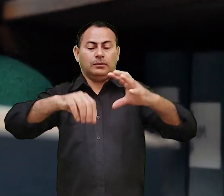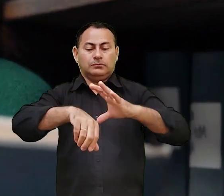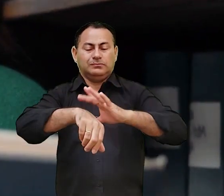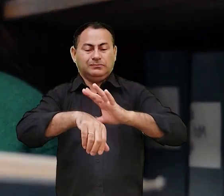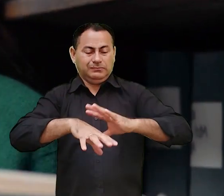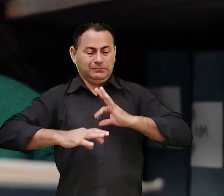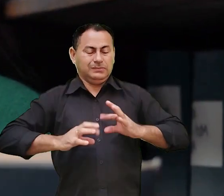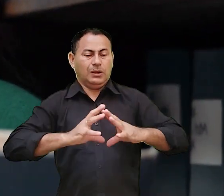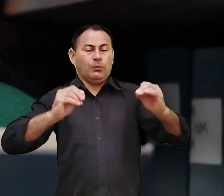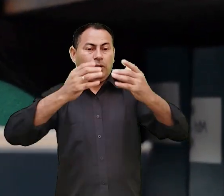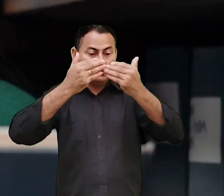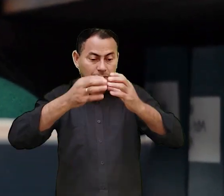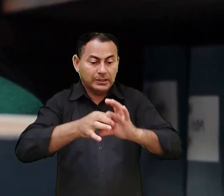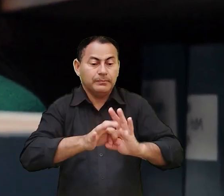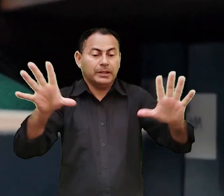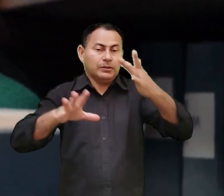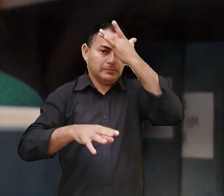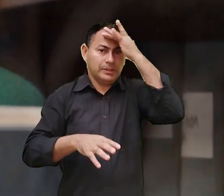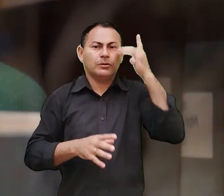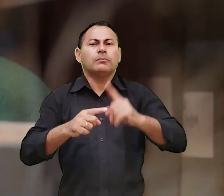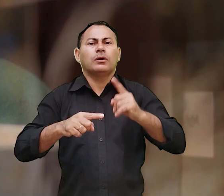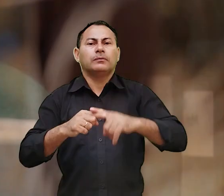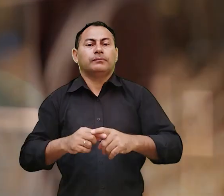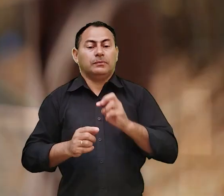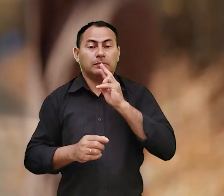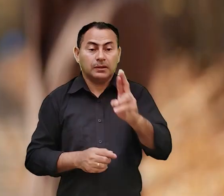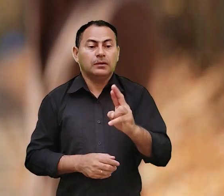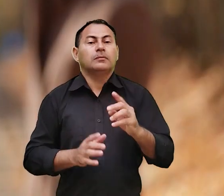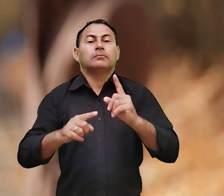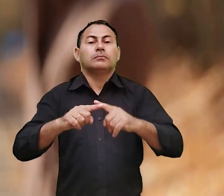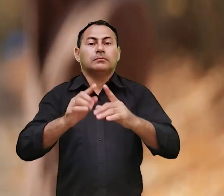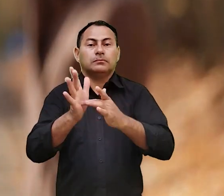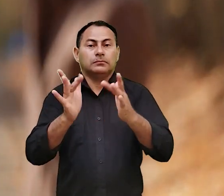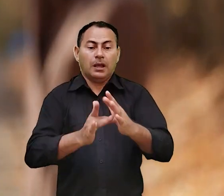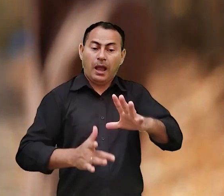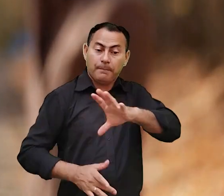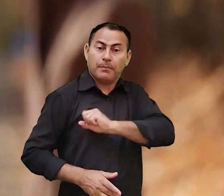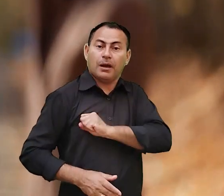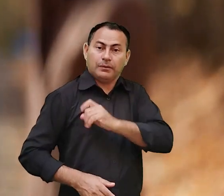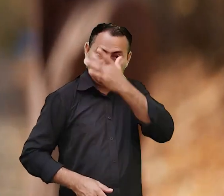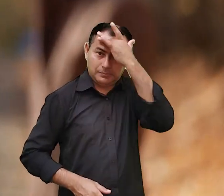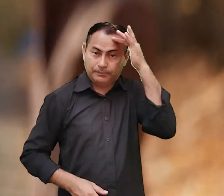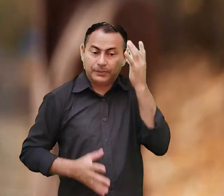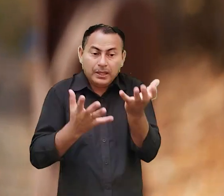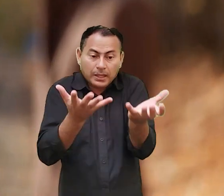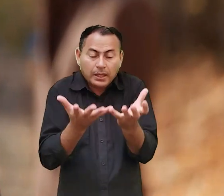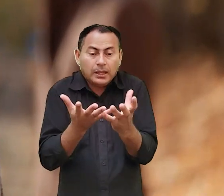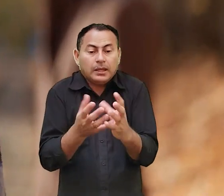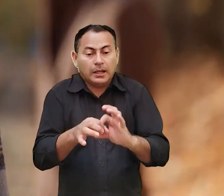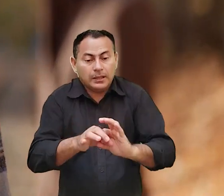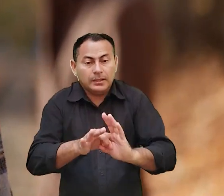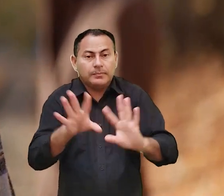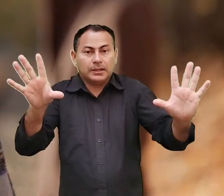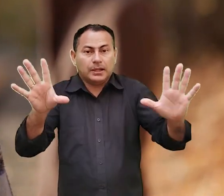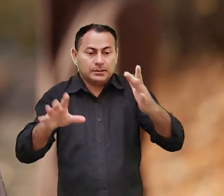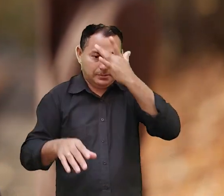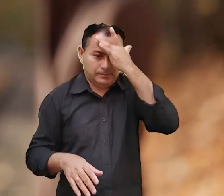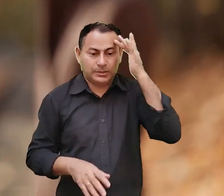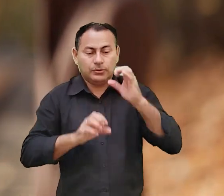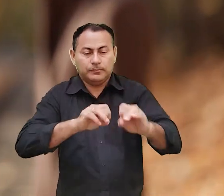que ele curou tantas pessoas? Uma das respostas é porque Jesus as amava e queria